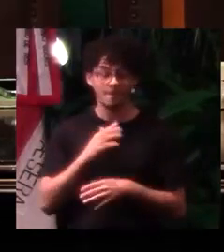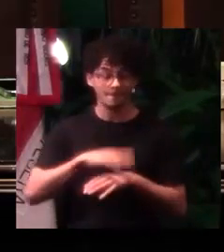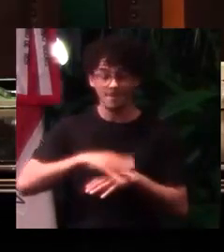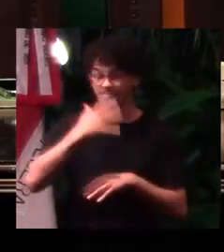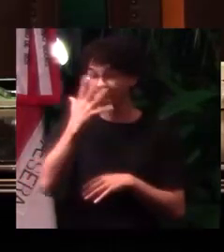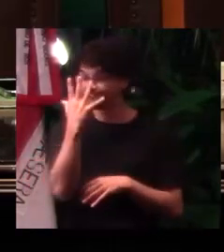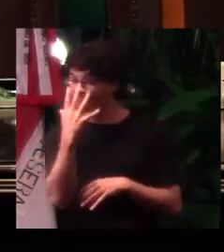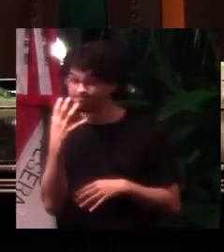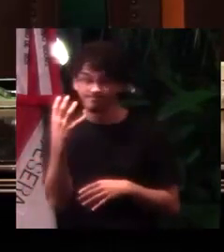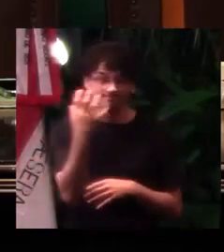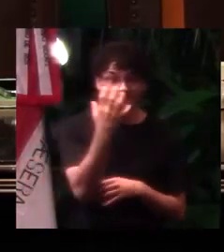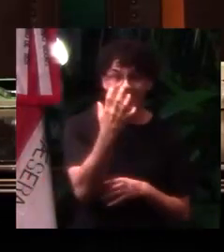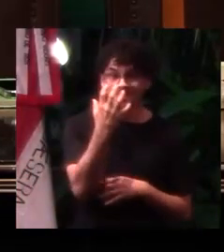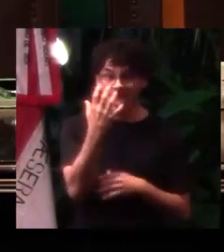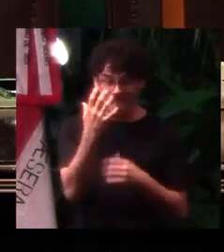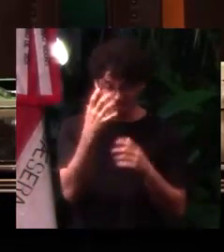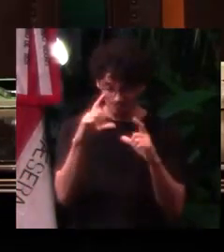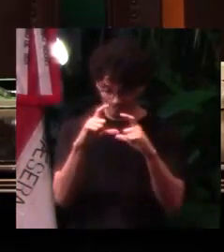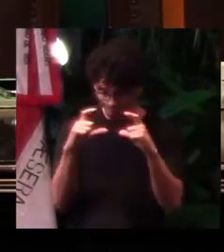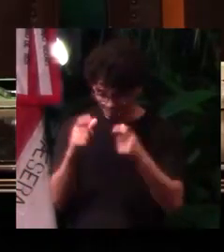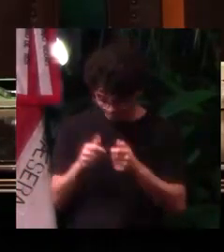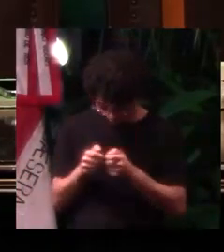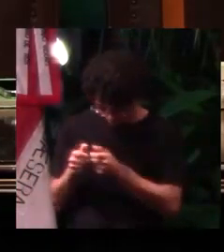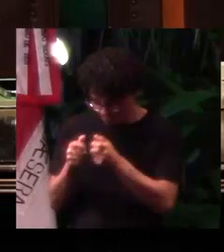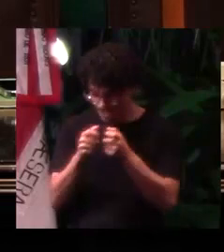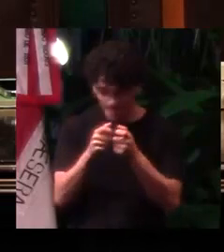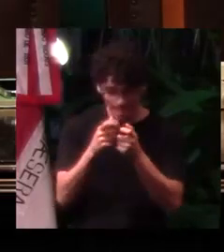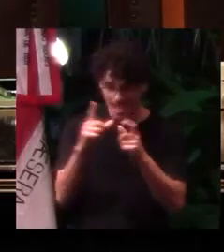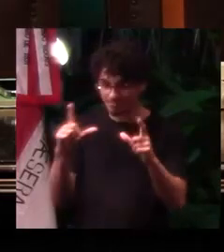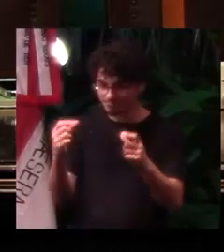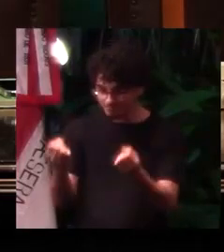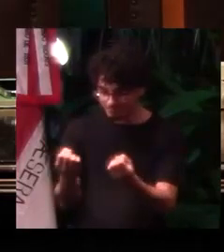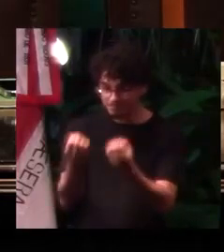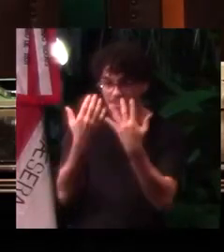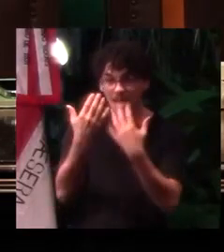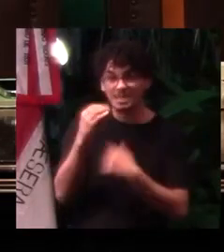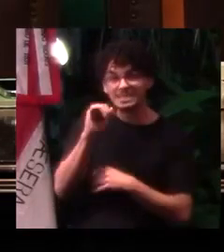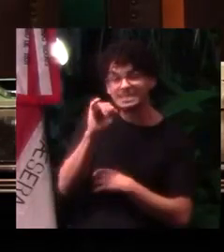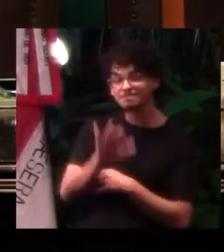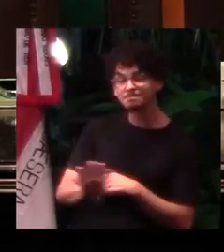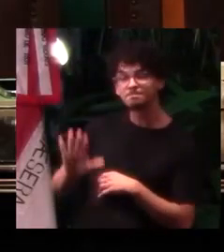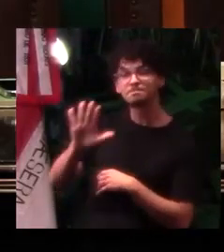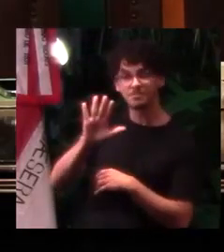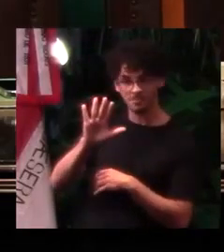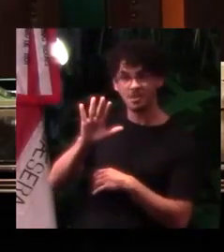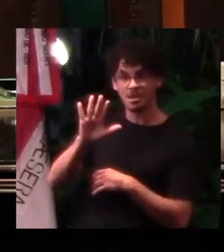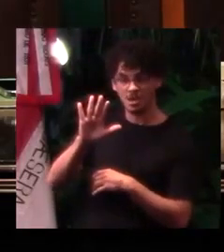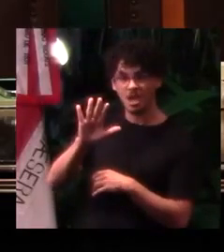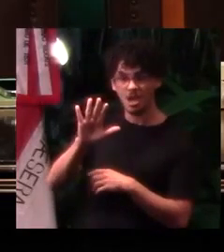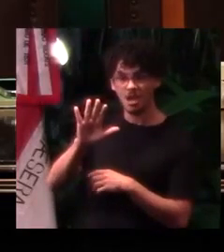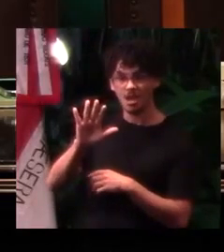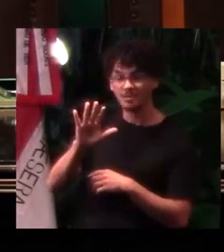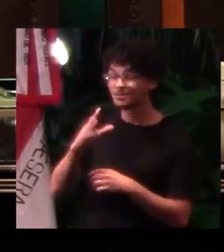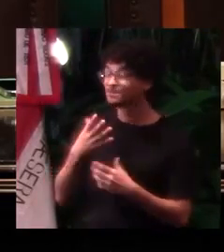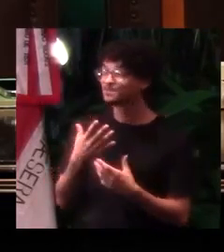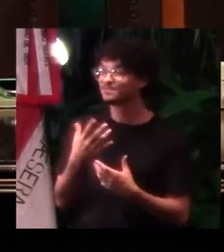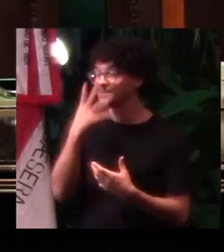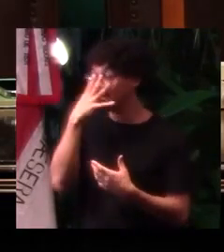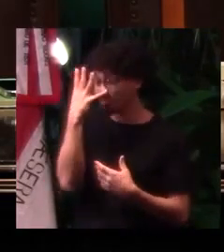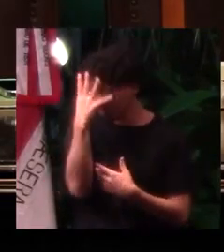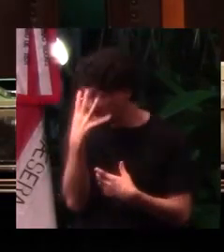diante dessas telinhas e diante das imagens que elas nos trazem, não é? Estamos muito